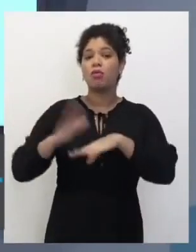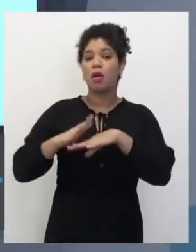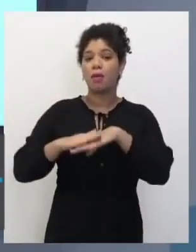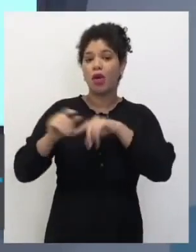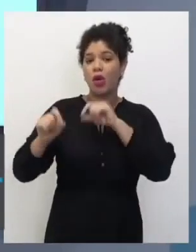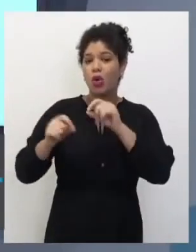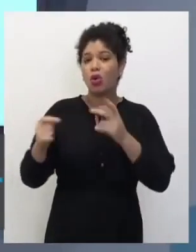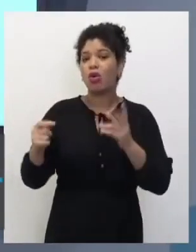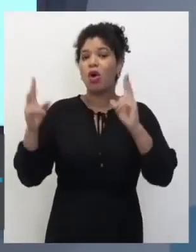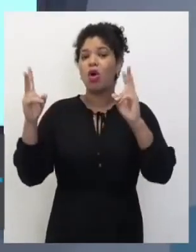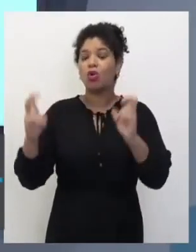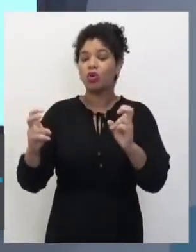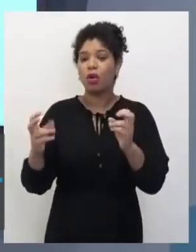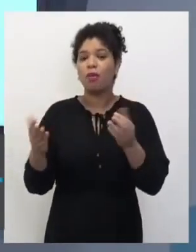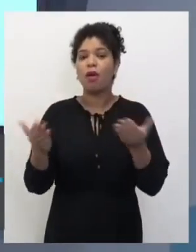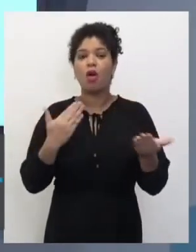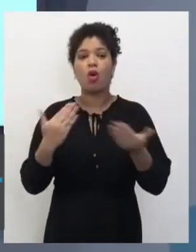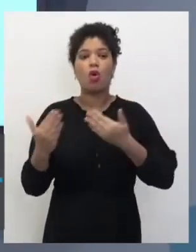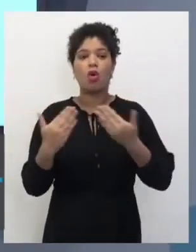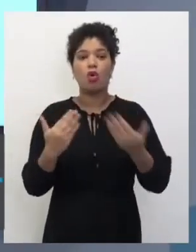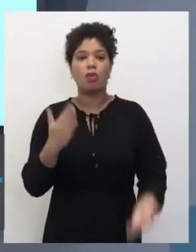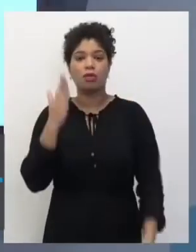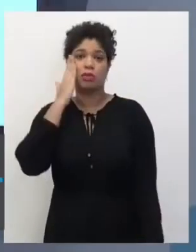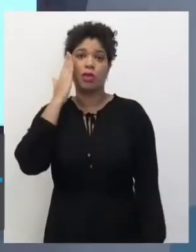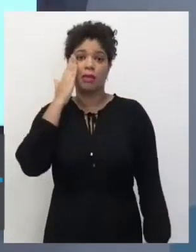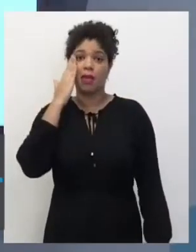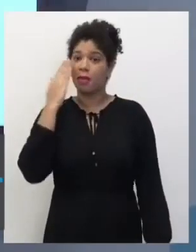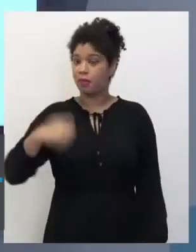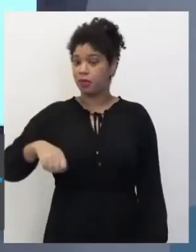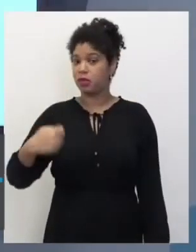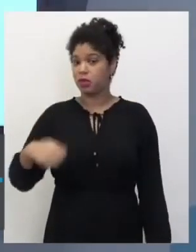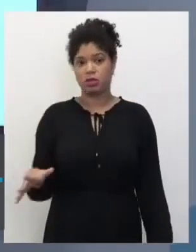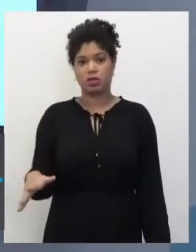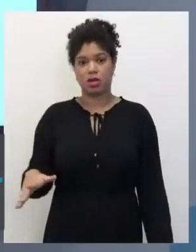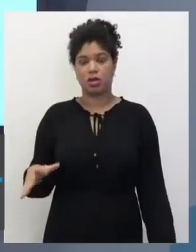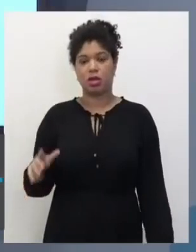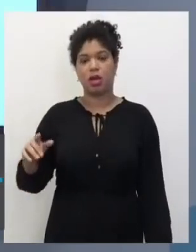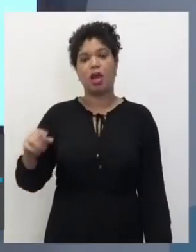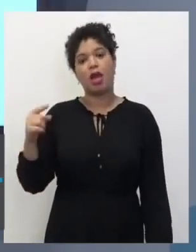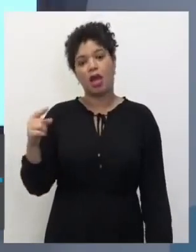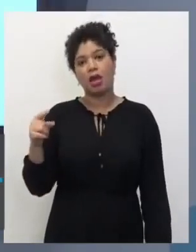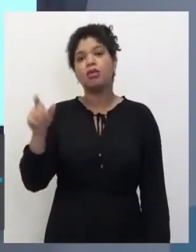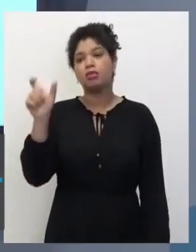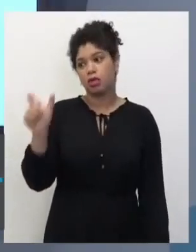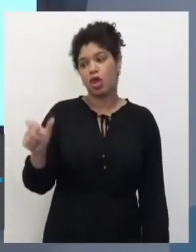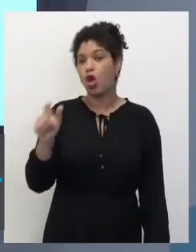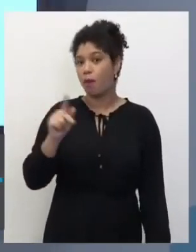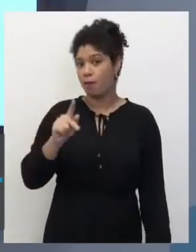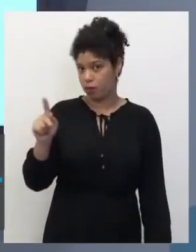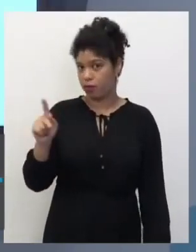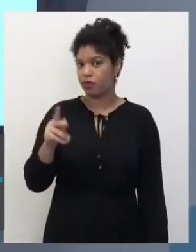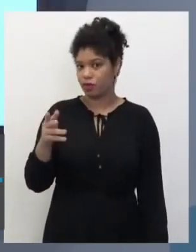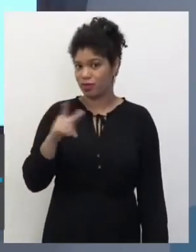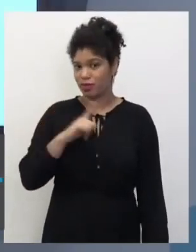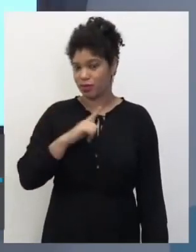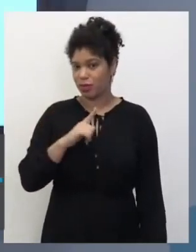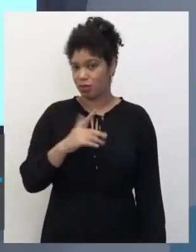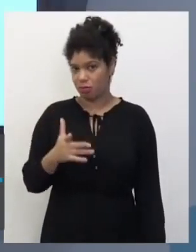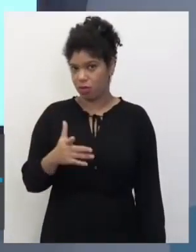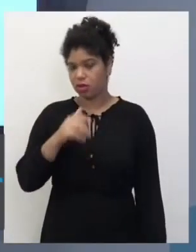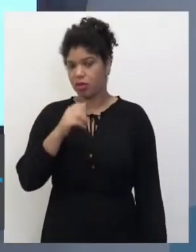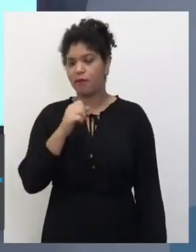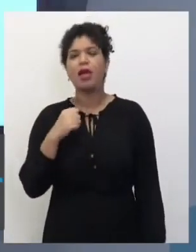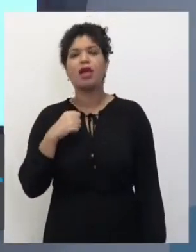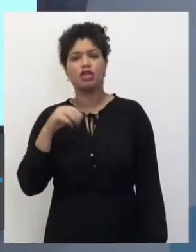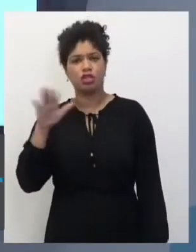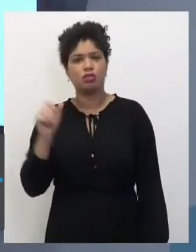a temática ali, por que você está fazendo aquela entrevista. Então, nós sabemos que aí tem um professor. Eu já coloquei para vocês e chamei já o